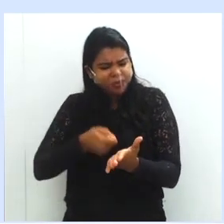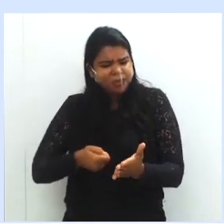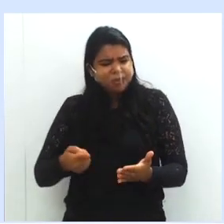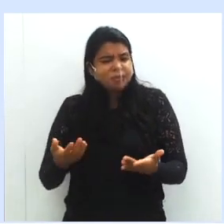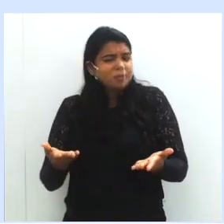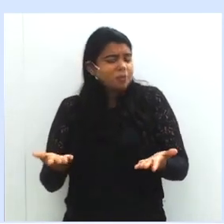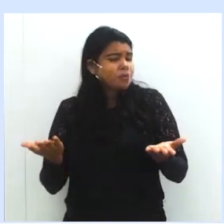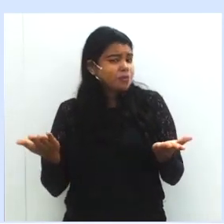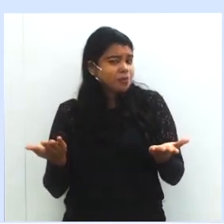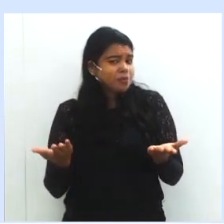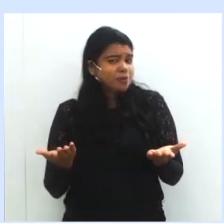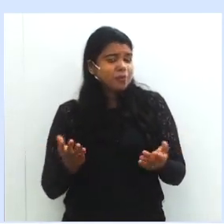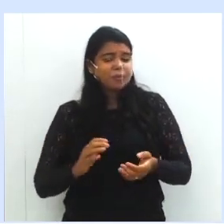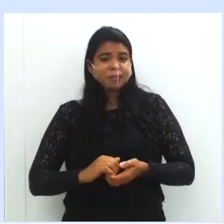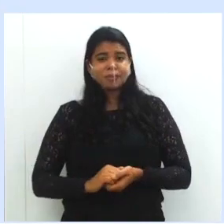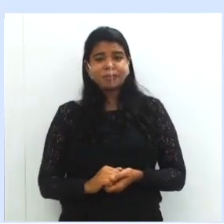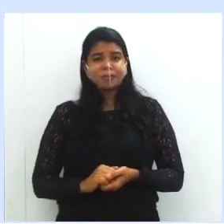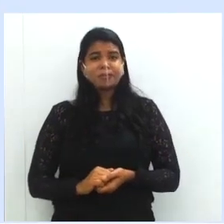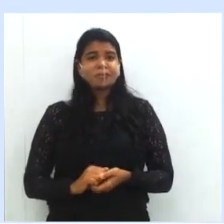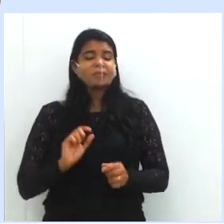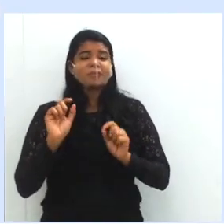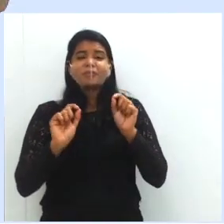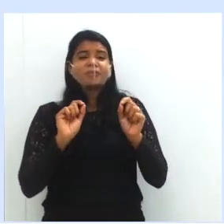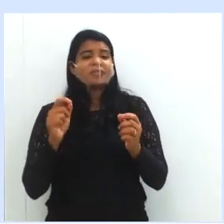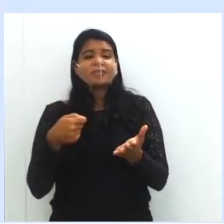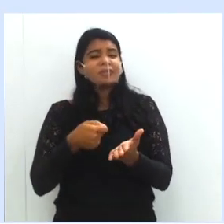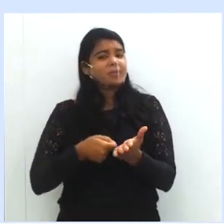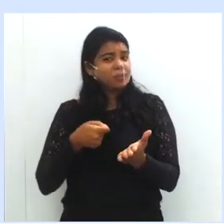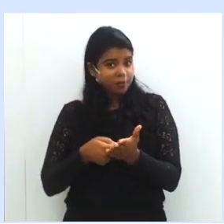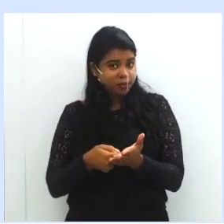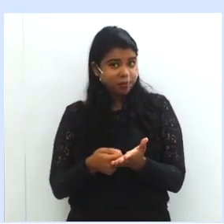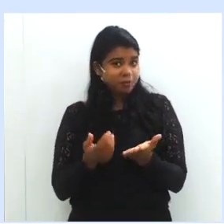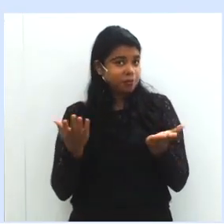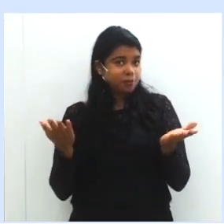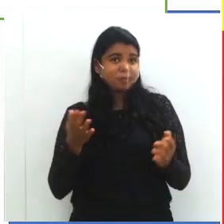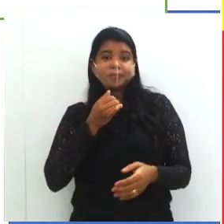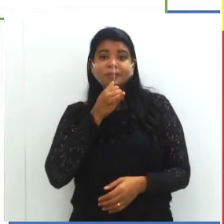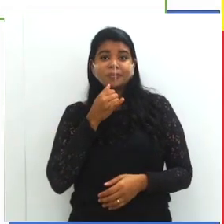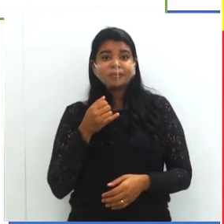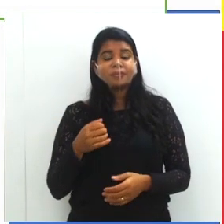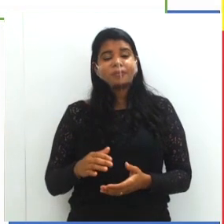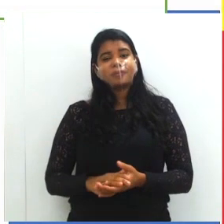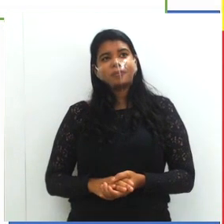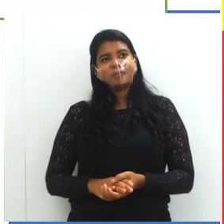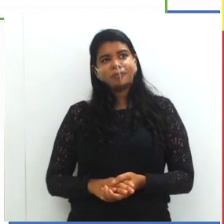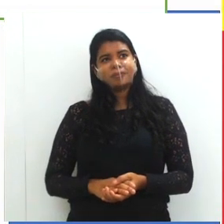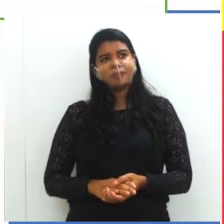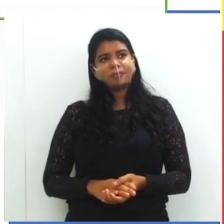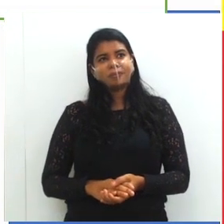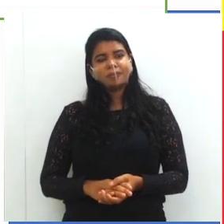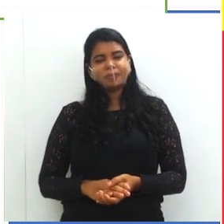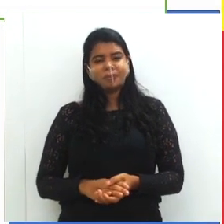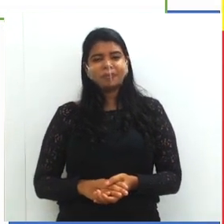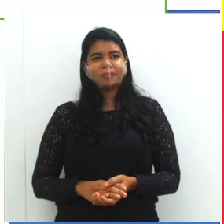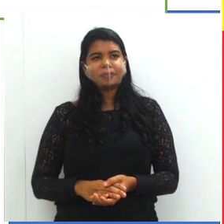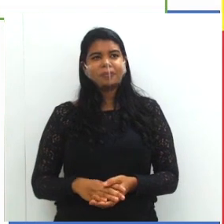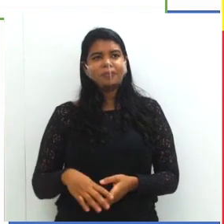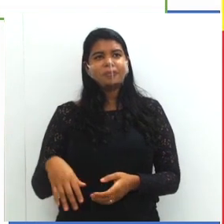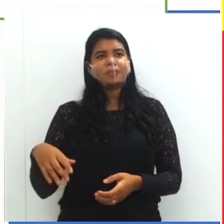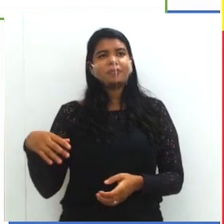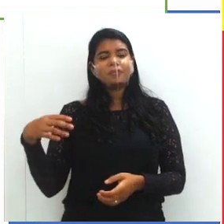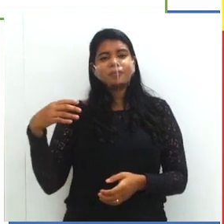O que é que elas fazem? O que é que ela faz cumprir? O que é que elas fazem cumprir, aliás? 2 pontos. Nós temos aqui os